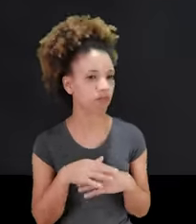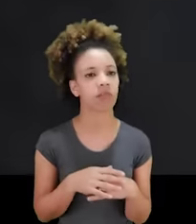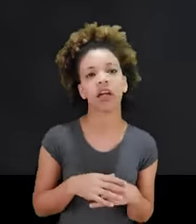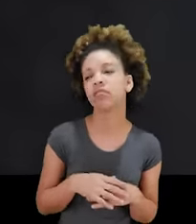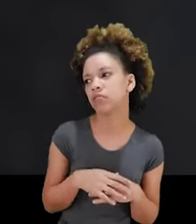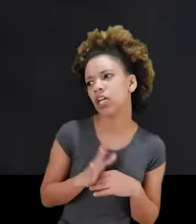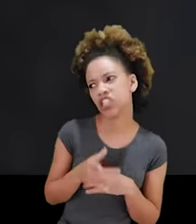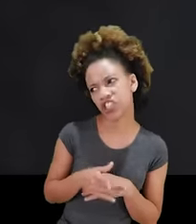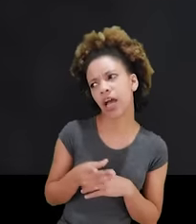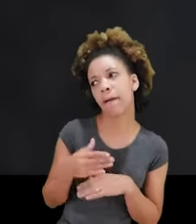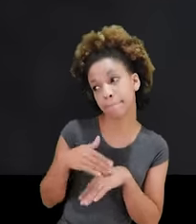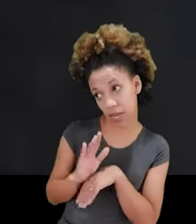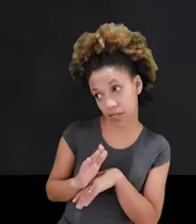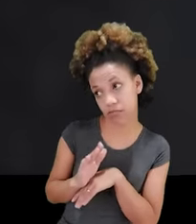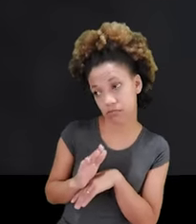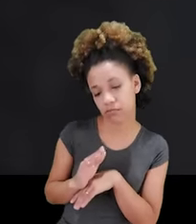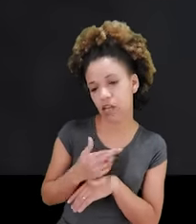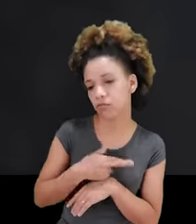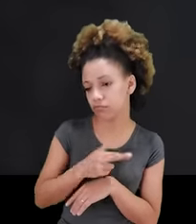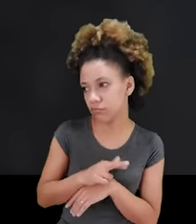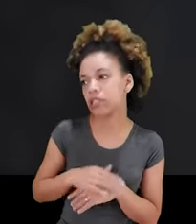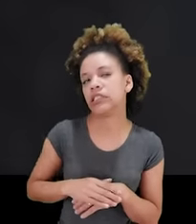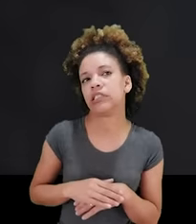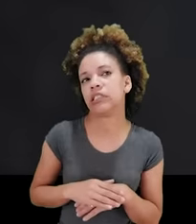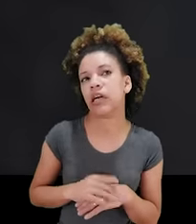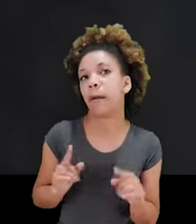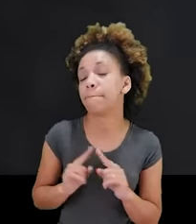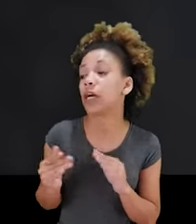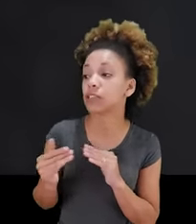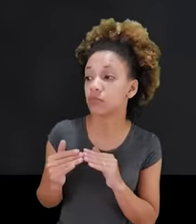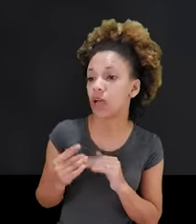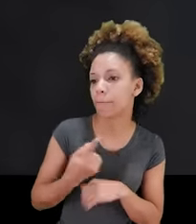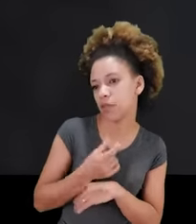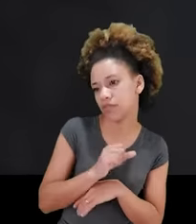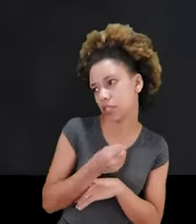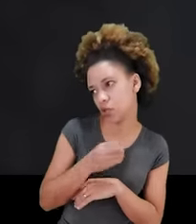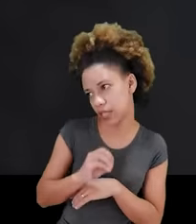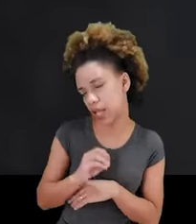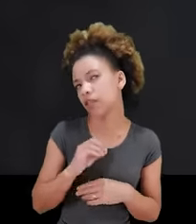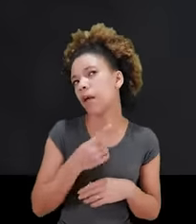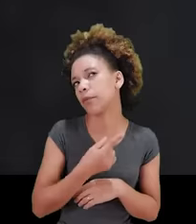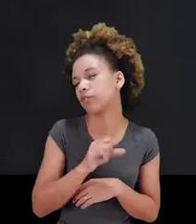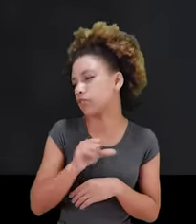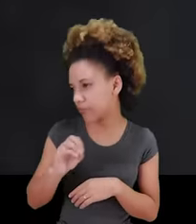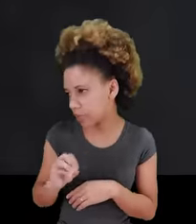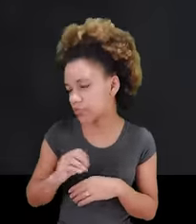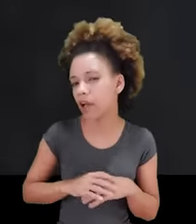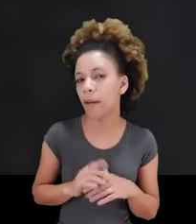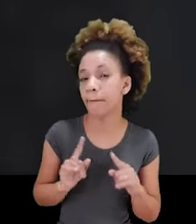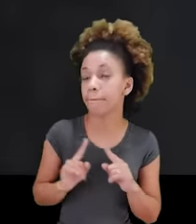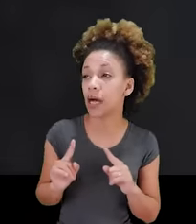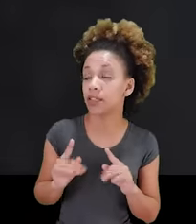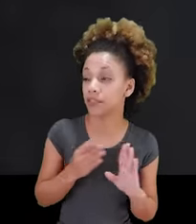tem... Claro que já foi muito mais. Como eu te disse, eu já sou um bocadinho antigo, né? Mas eu recordo-me que nos anos 80, nos anos 90, a mulher ainda era muito... ainda